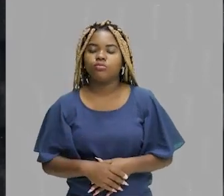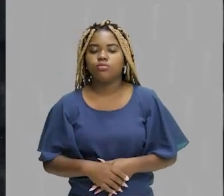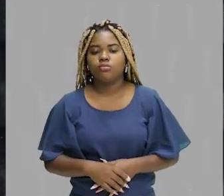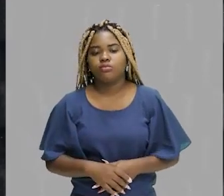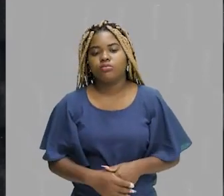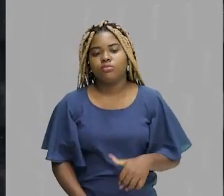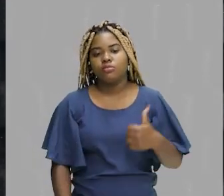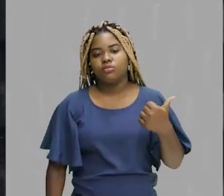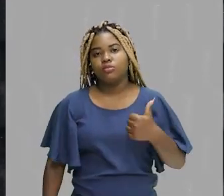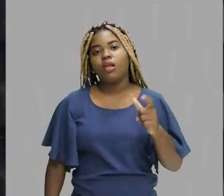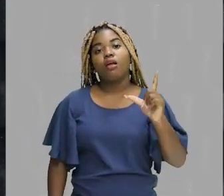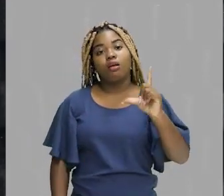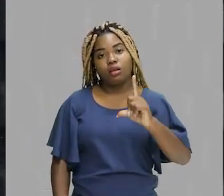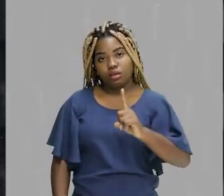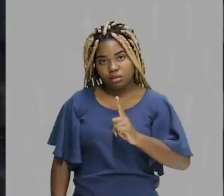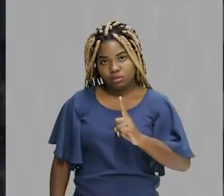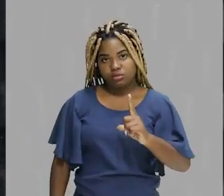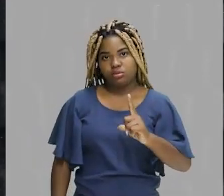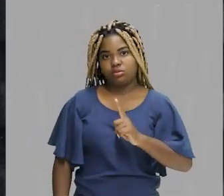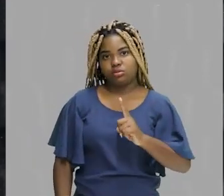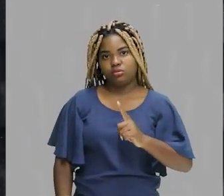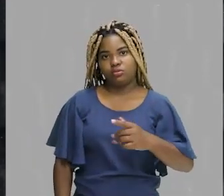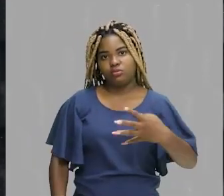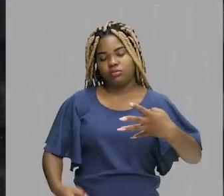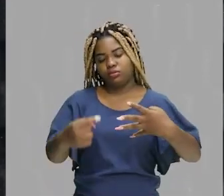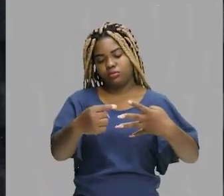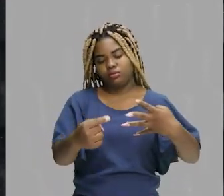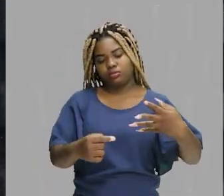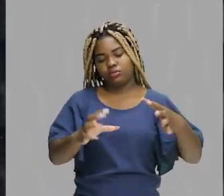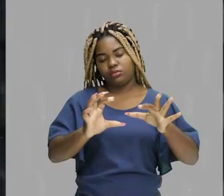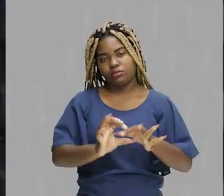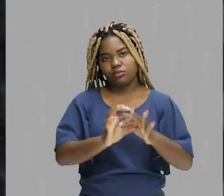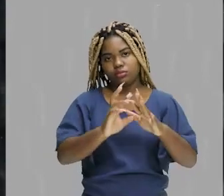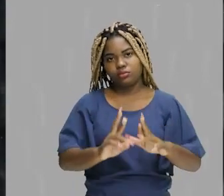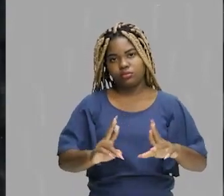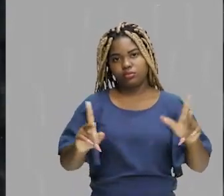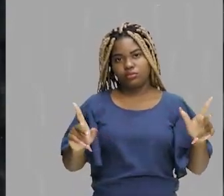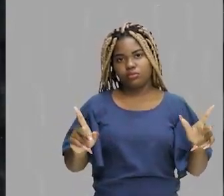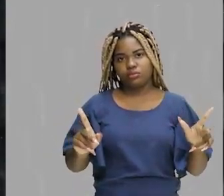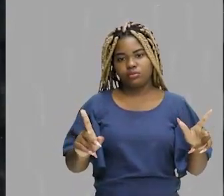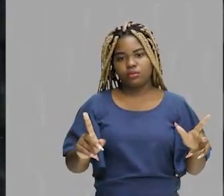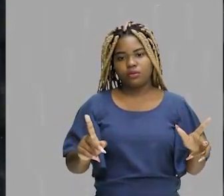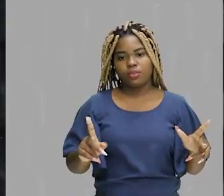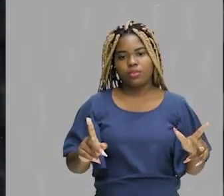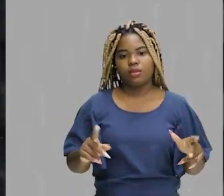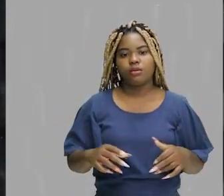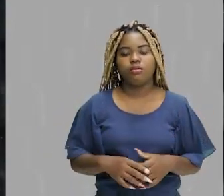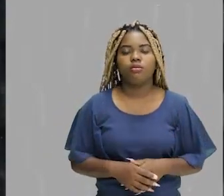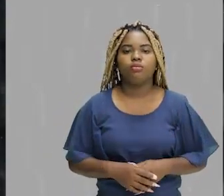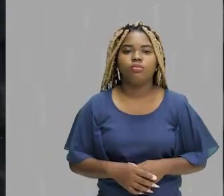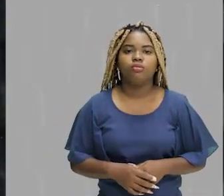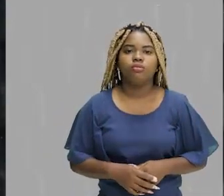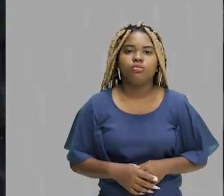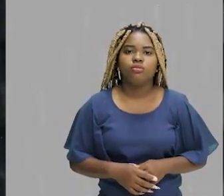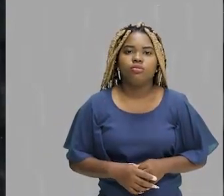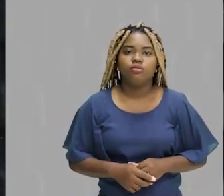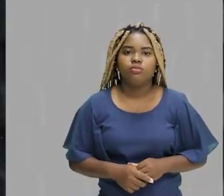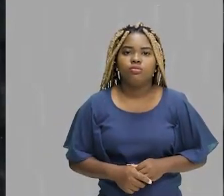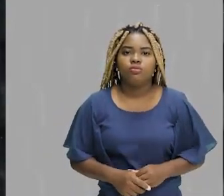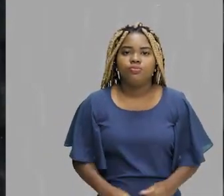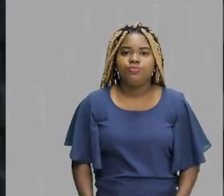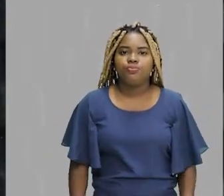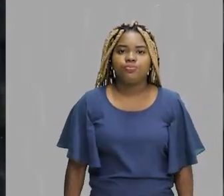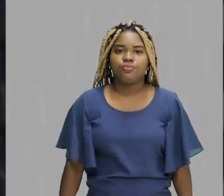tenho um carbono quiral, um carbono com 4 ligantes diferentes. Então, essa primeira estrutura, ela vai apresentar